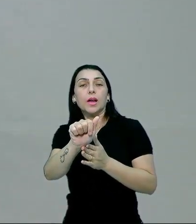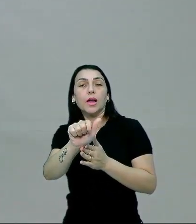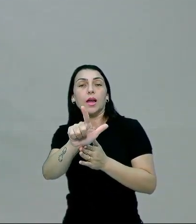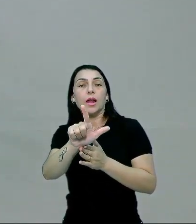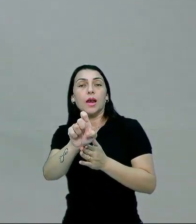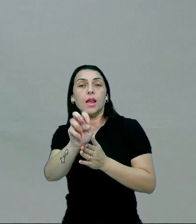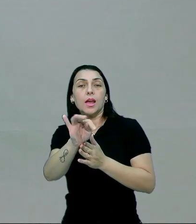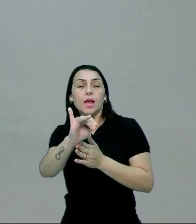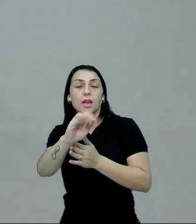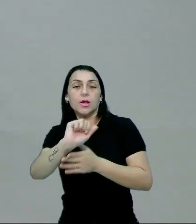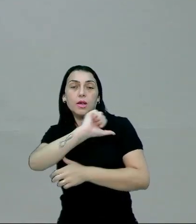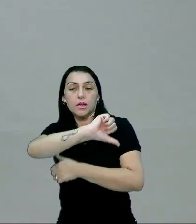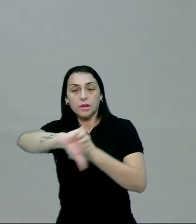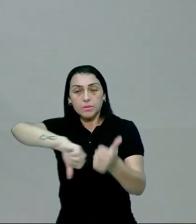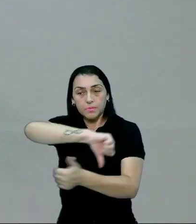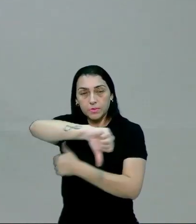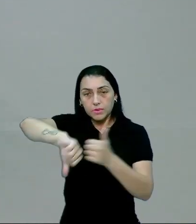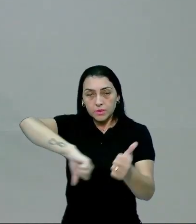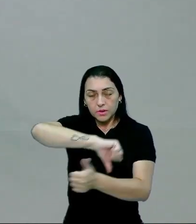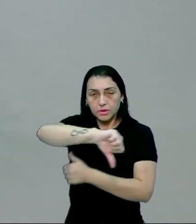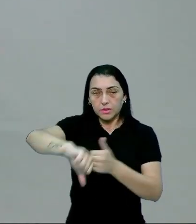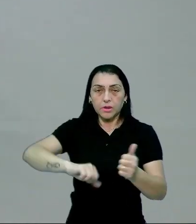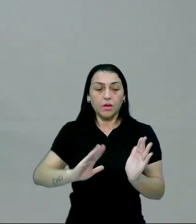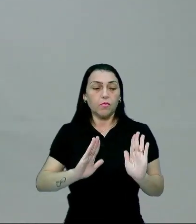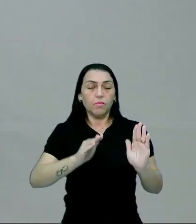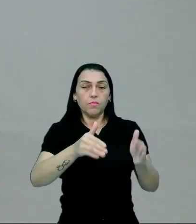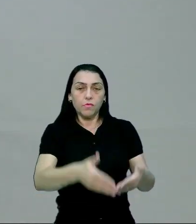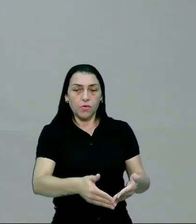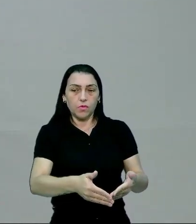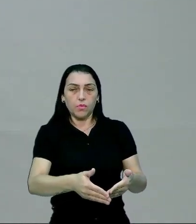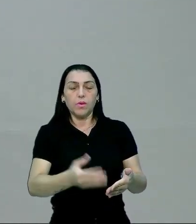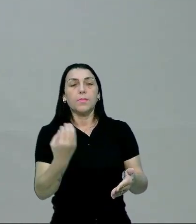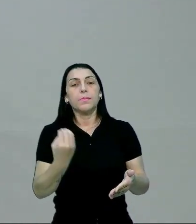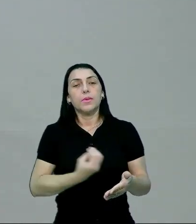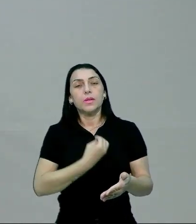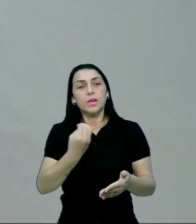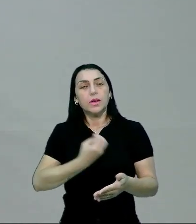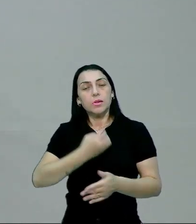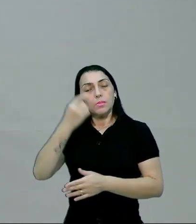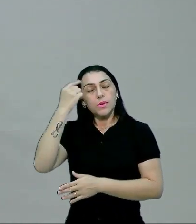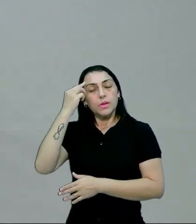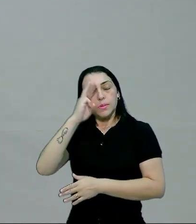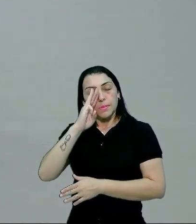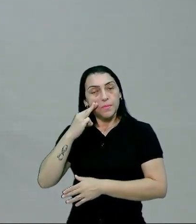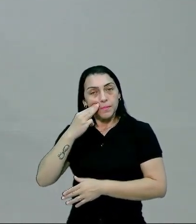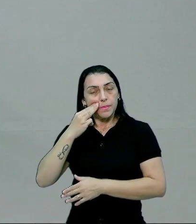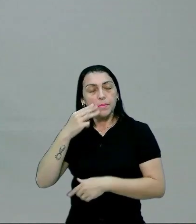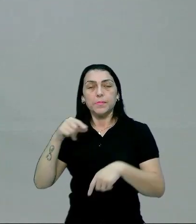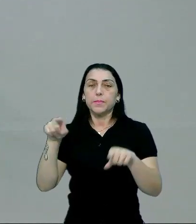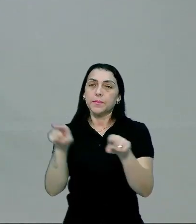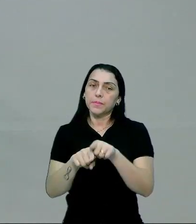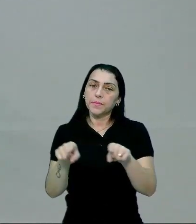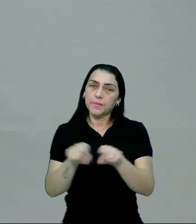Então, essa questão da mudança é muito presente no pensamento marxista. É